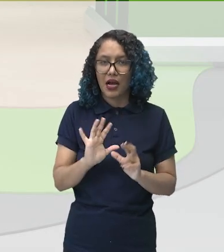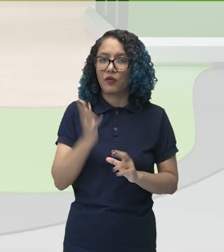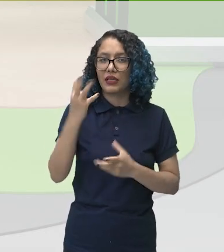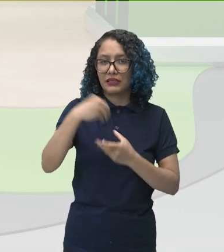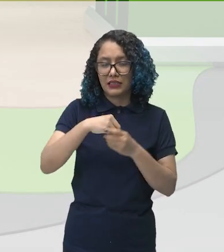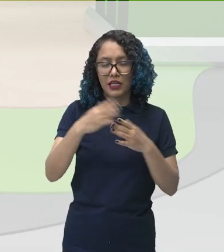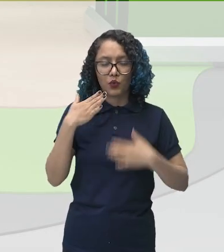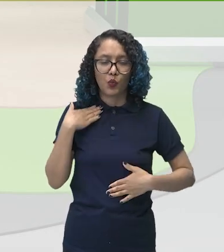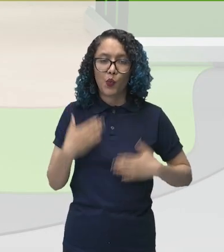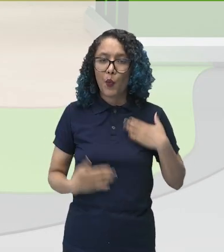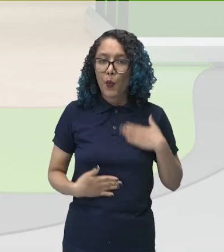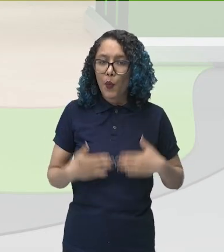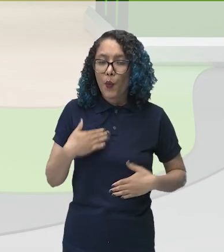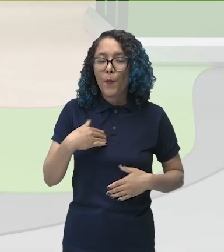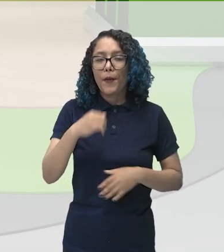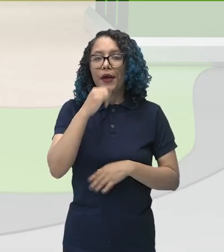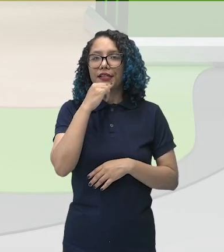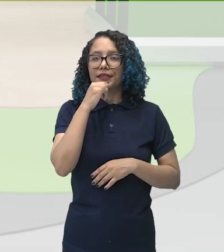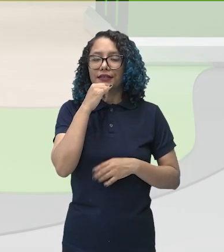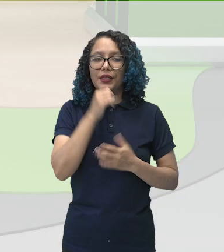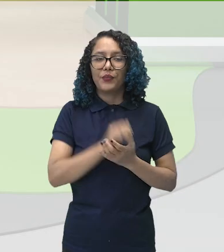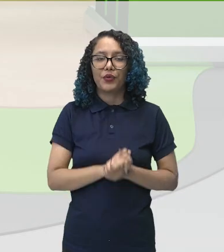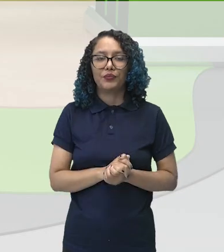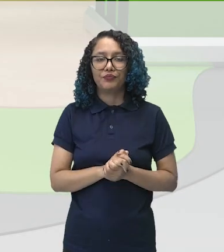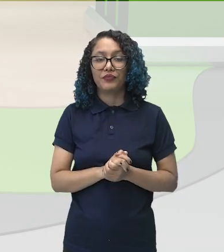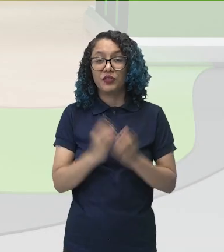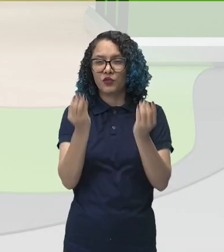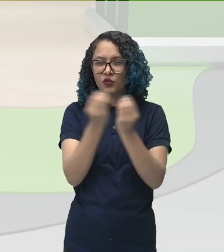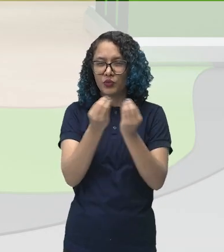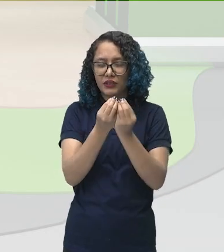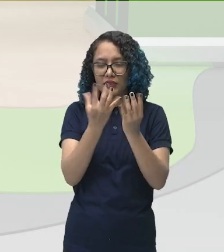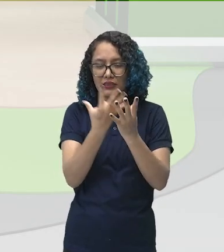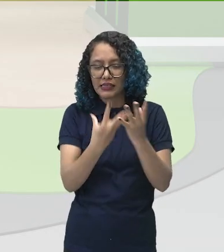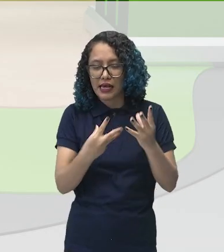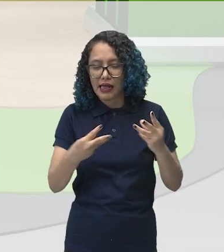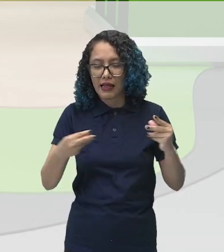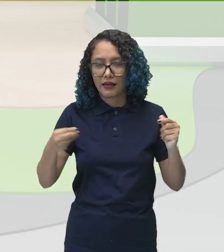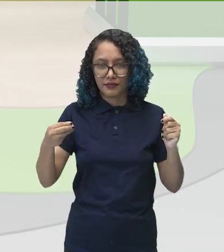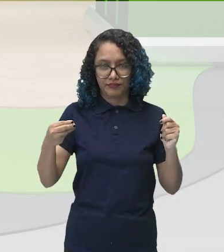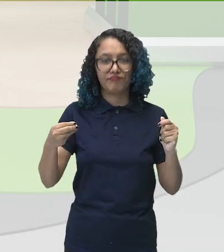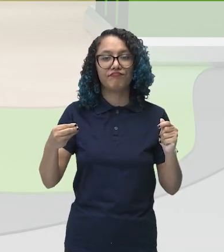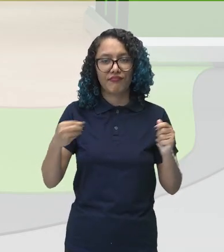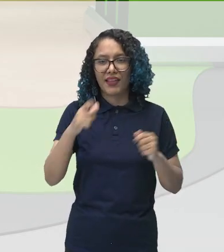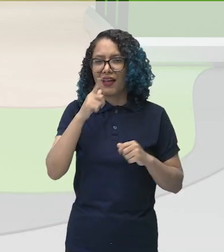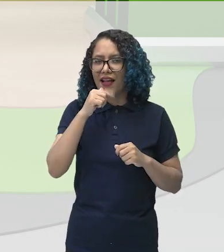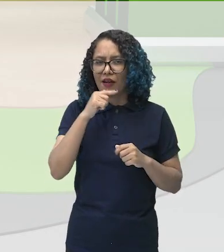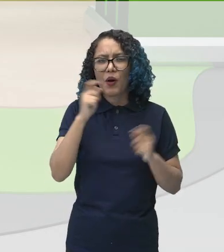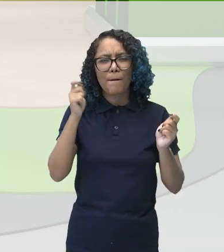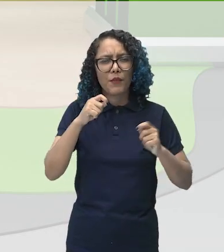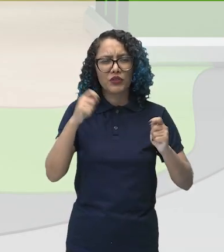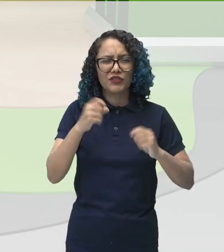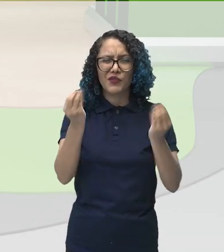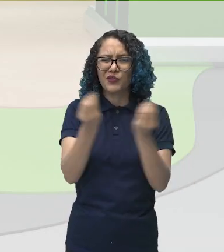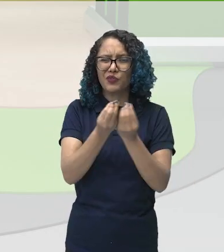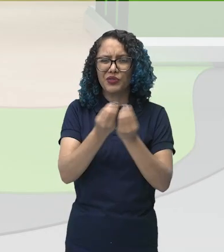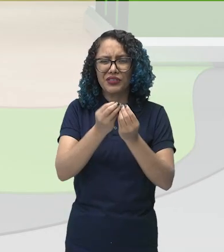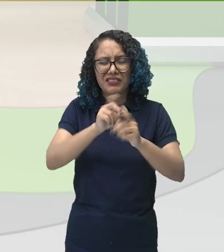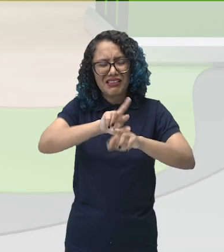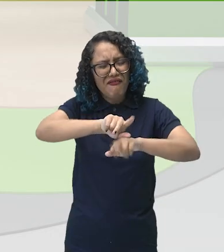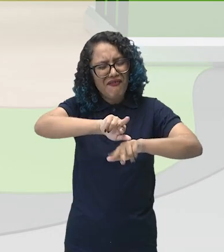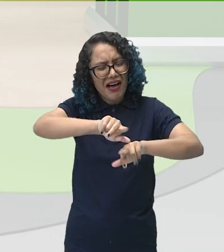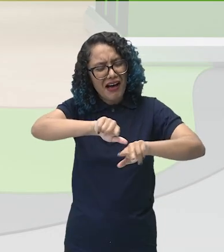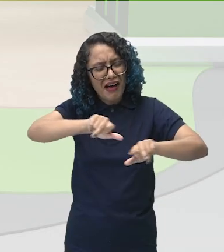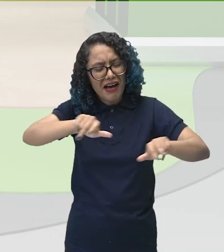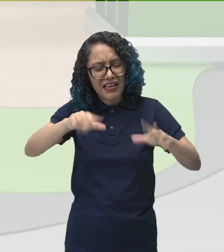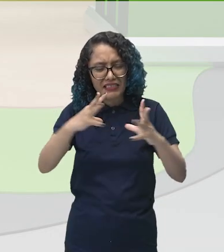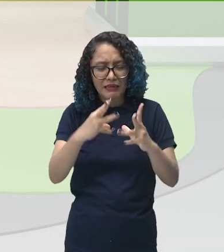corpo, por exemplo, como a dissolução de substâncias. A água, ela pode dissolver uma ampla